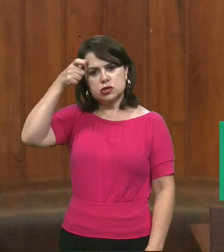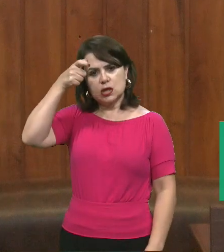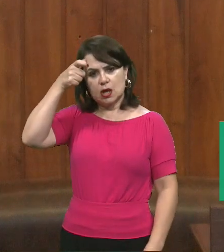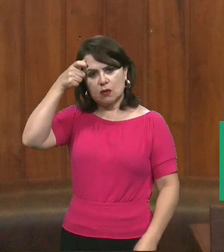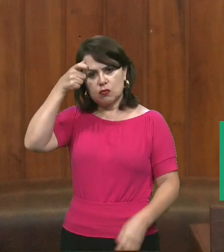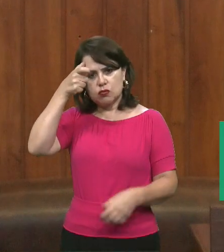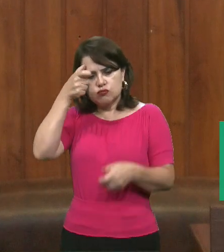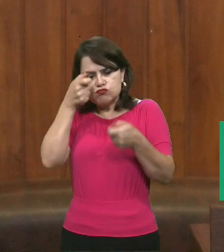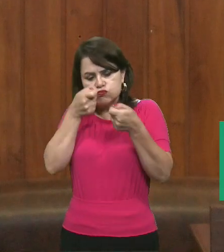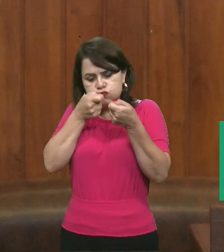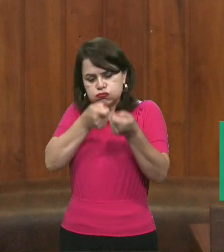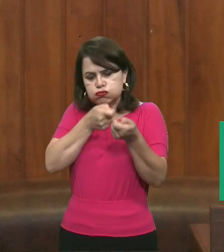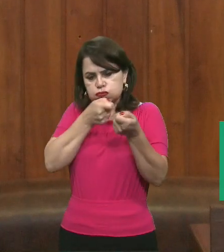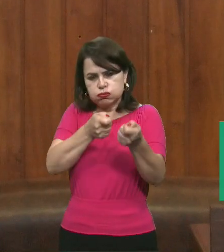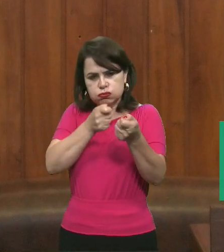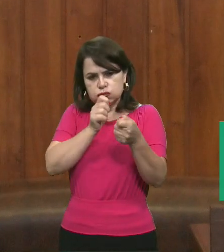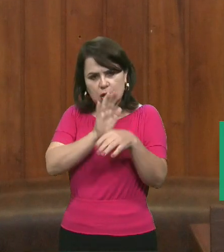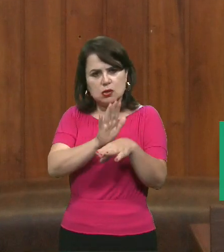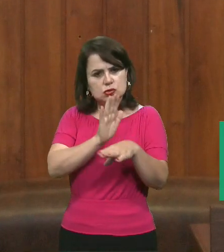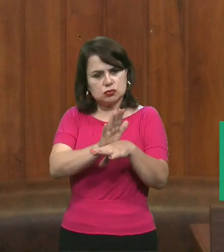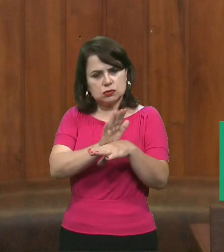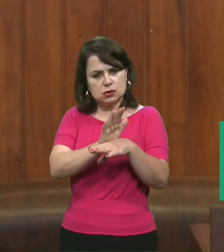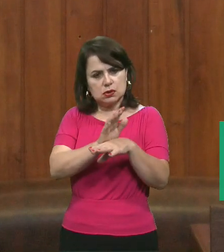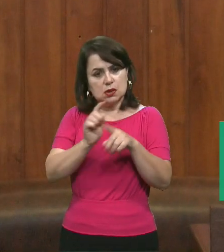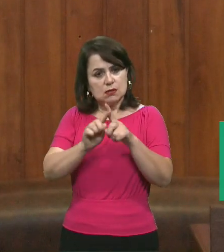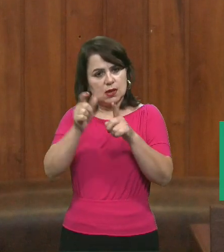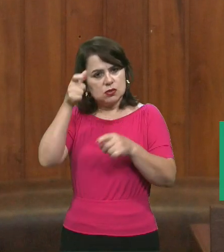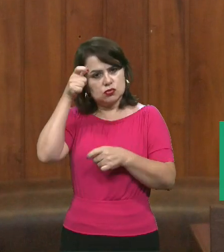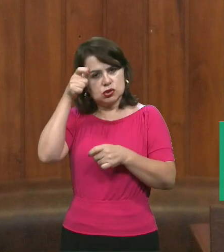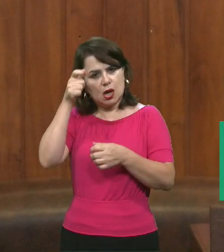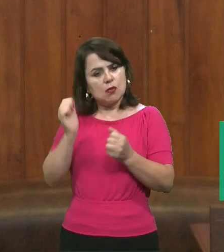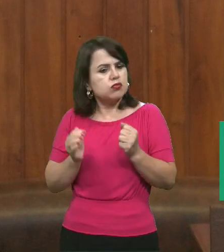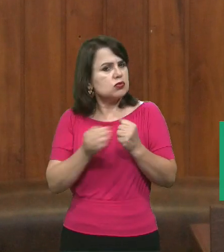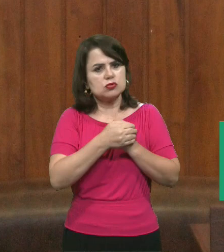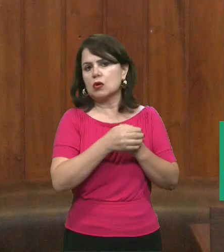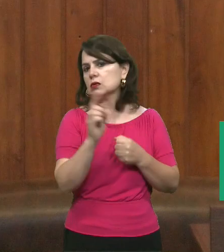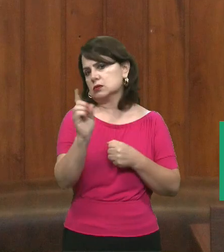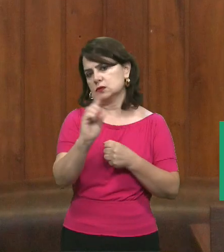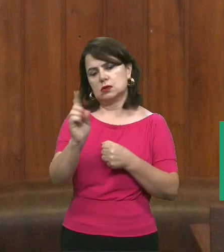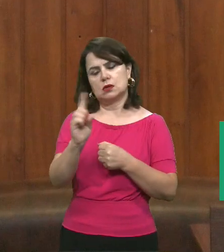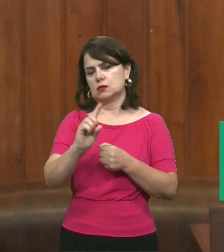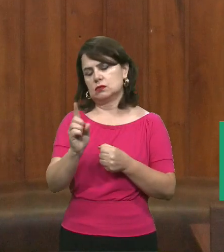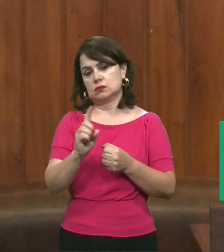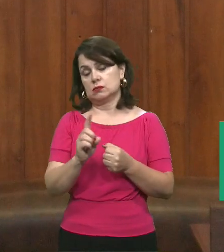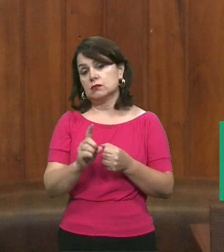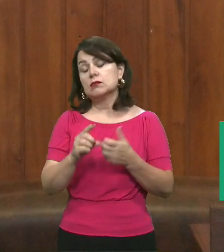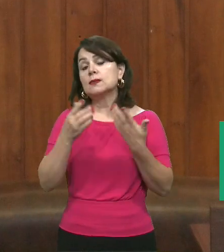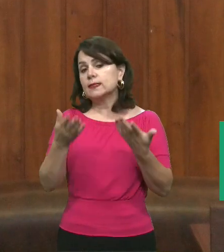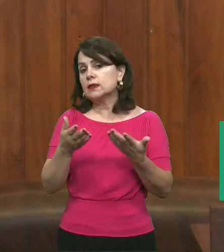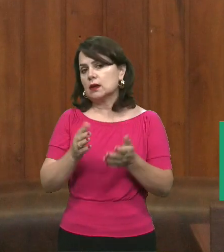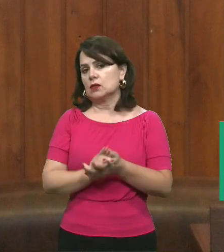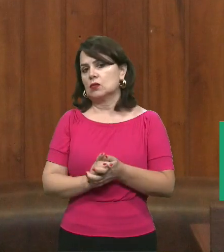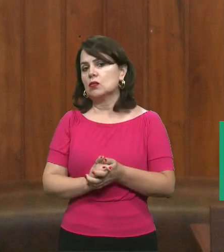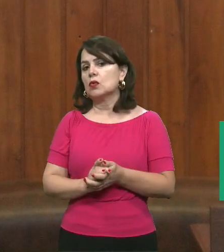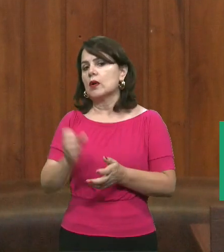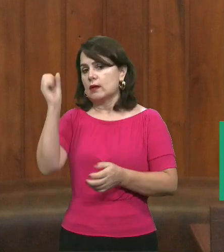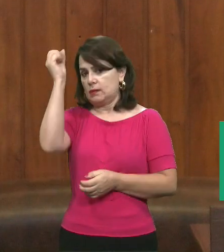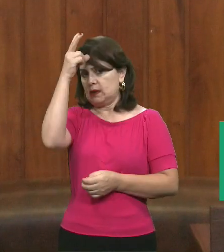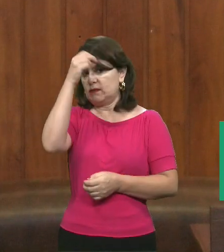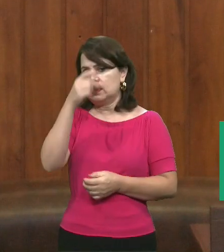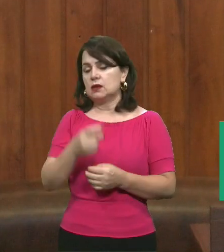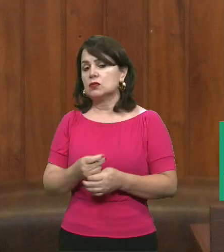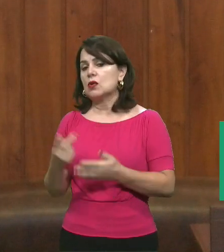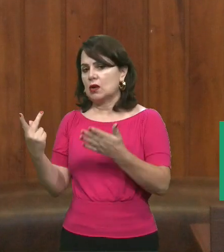fazer, mas não ajuda a esconder. Eles fizeram essa maracutaia aqui, eles vão ter que responder